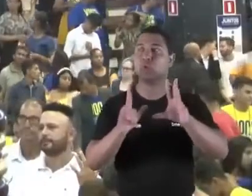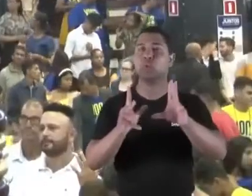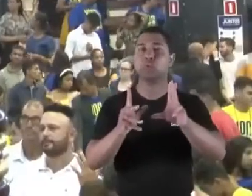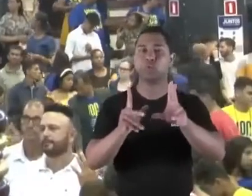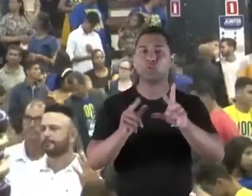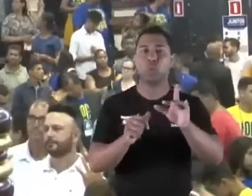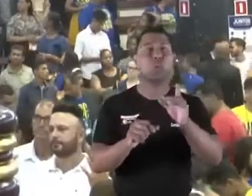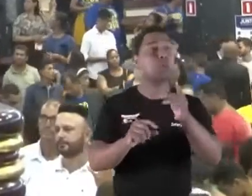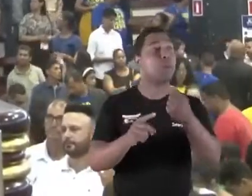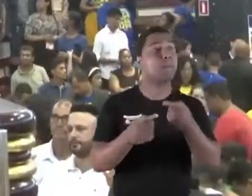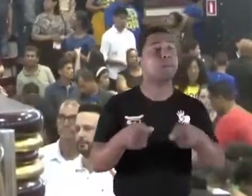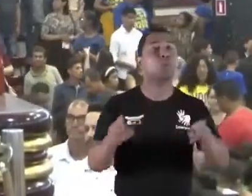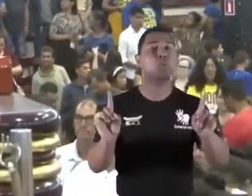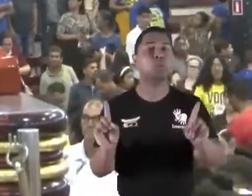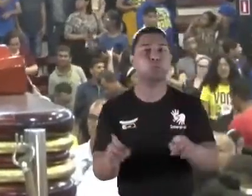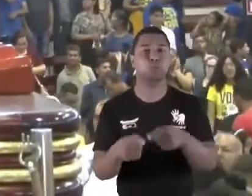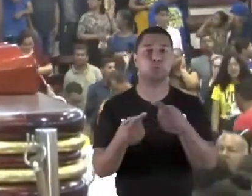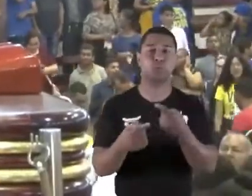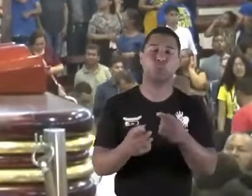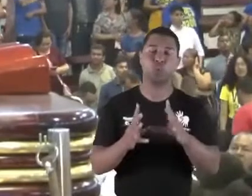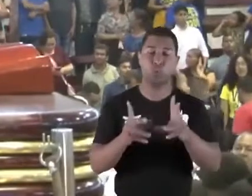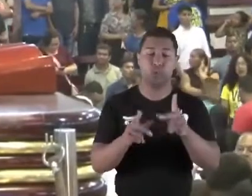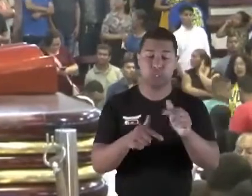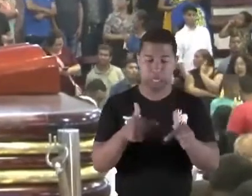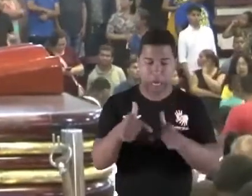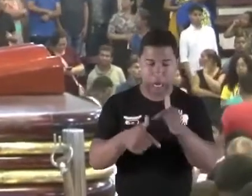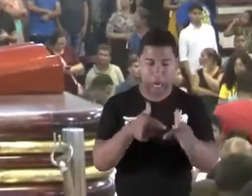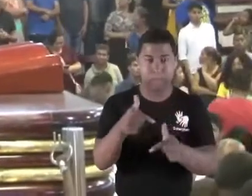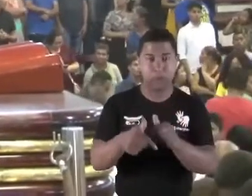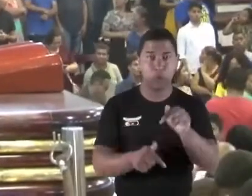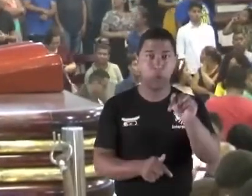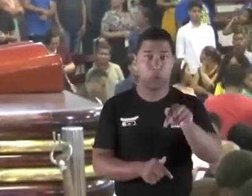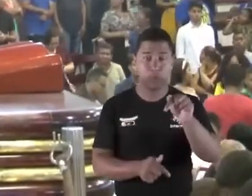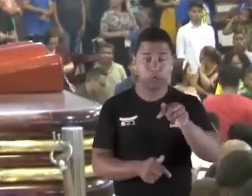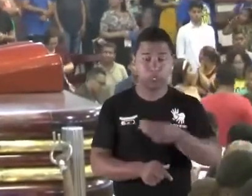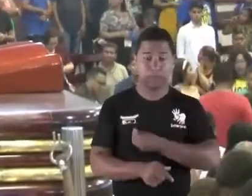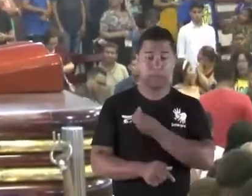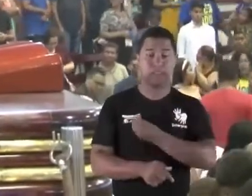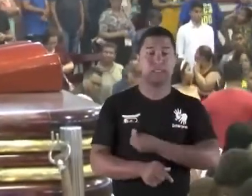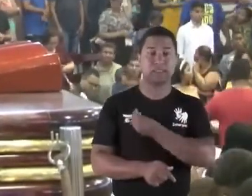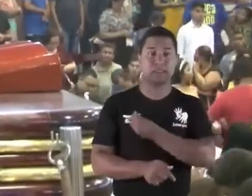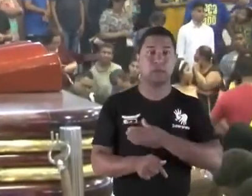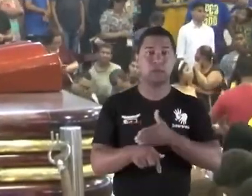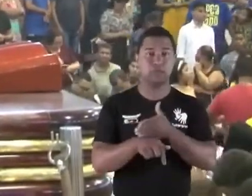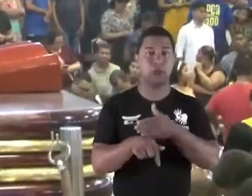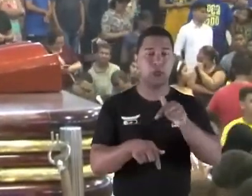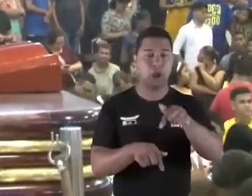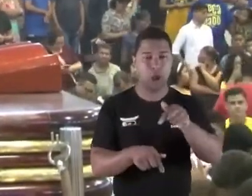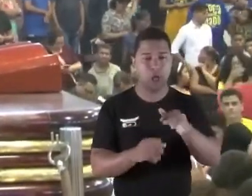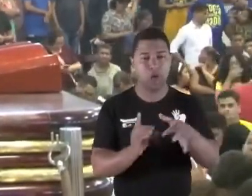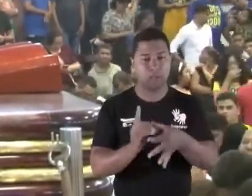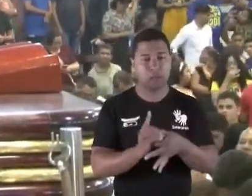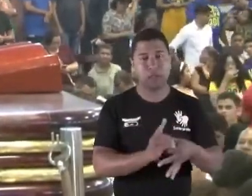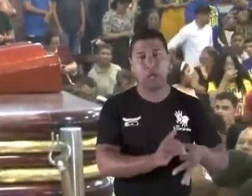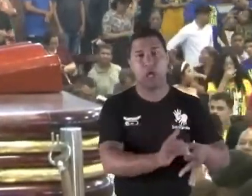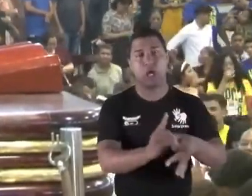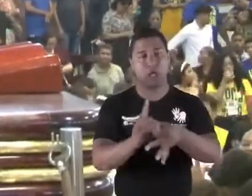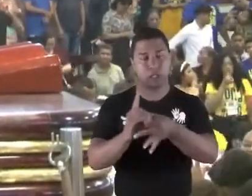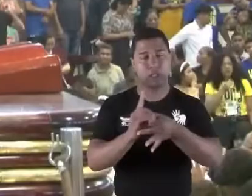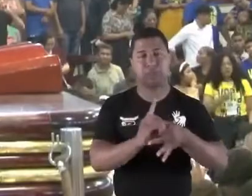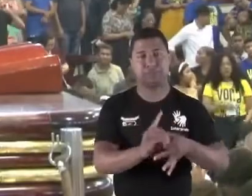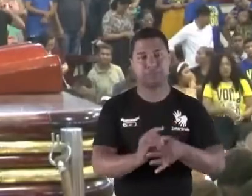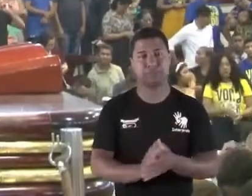e todos que têm trabalhado, que tem participado, todos aqueles que direto ou indiretamente